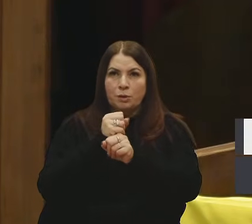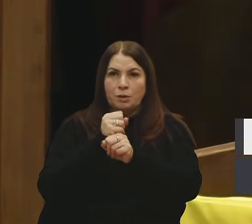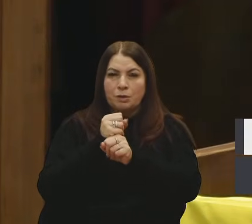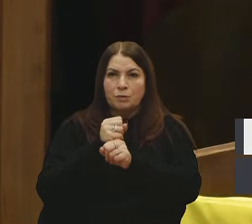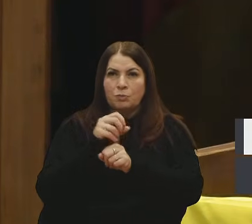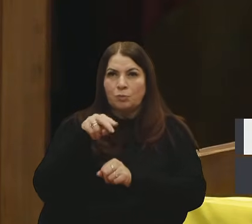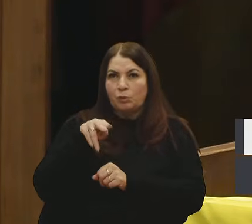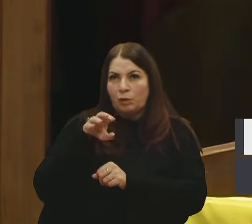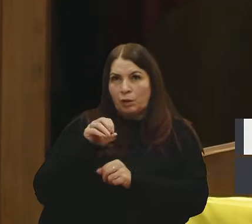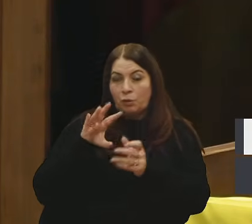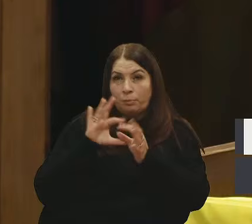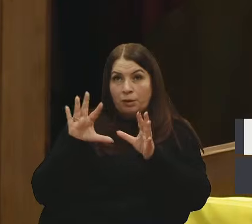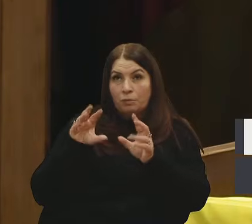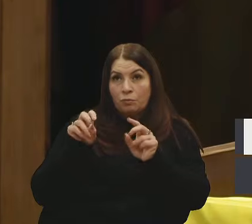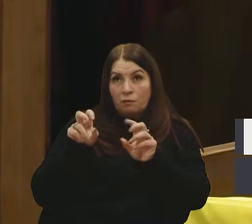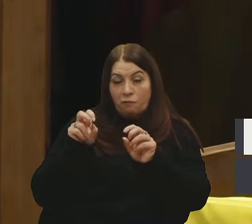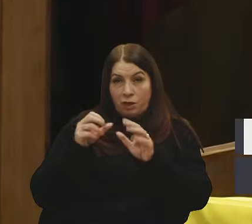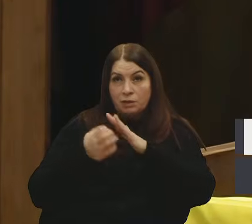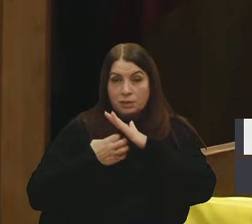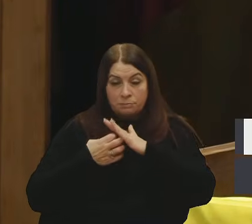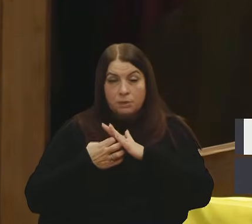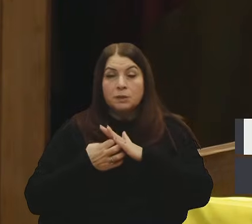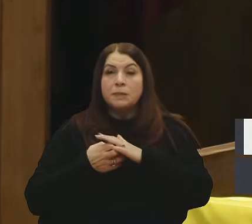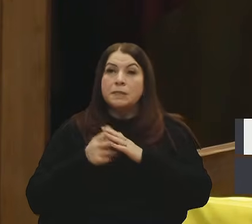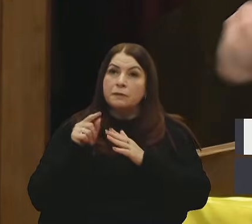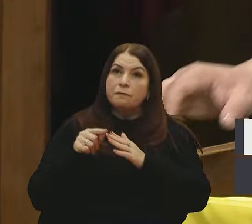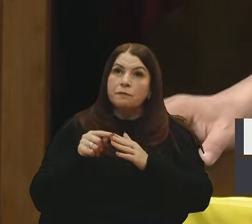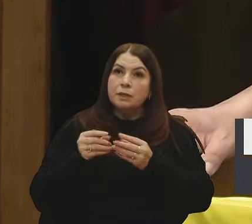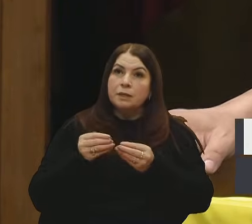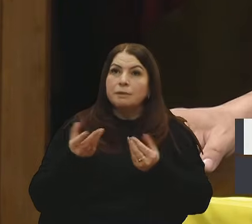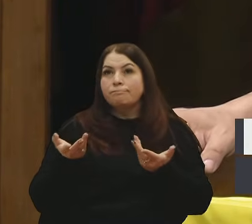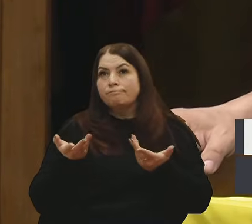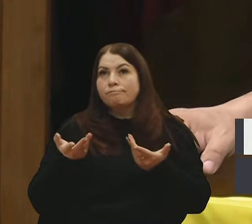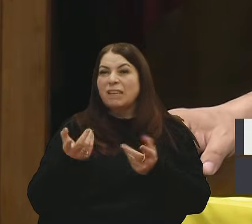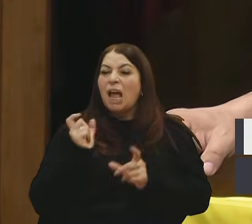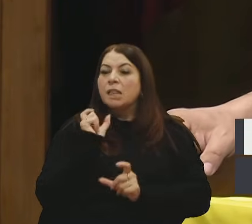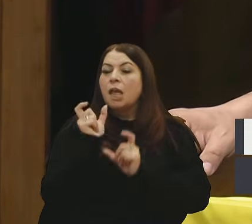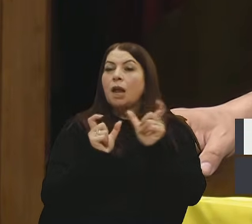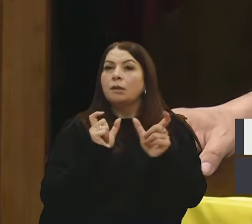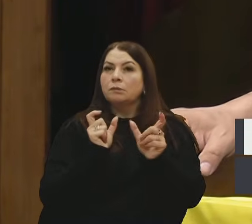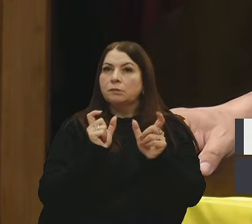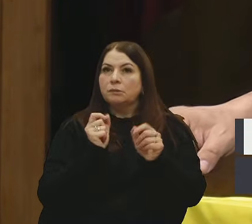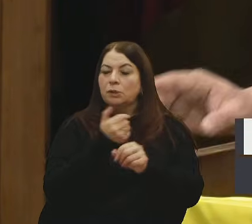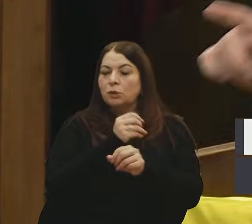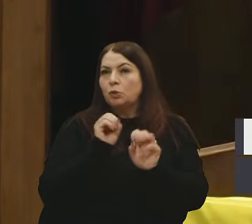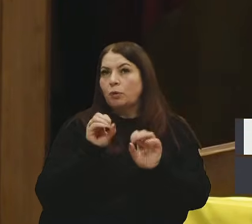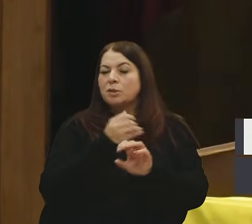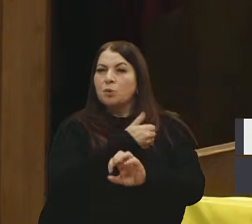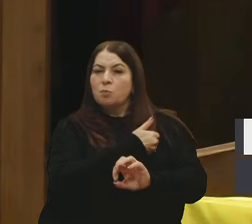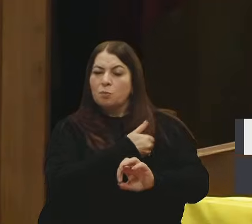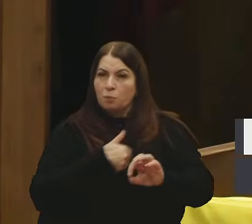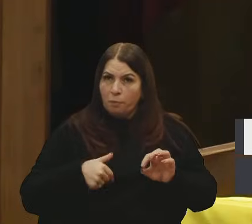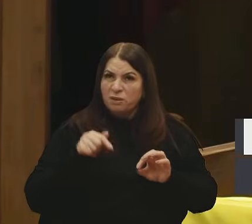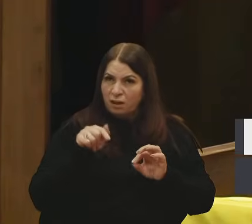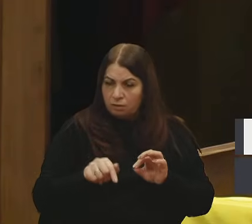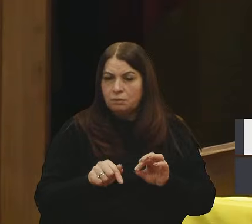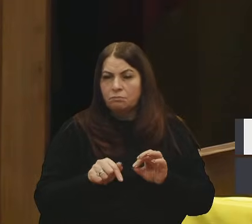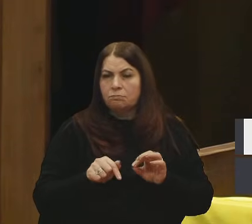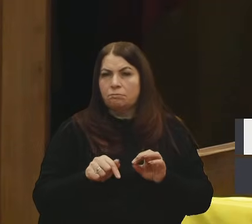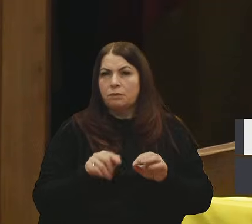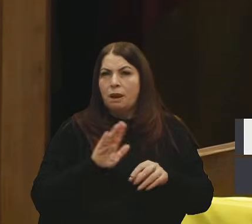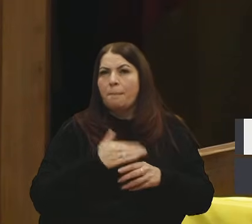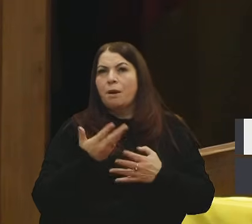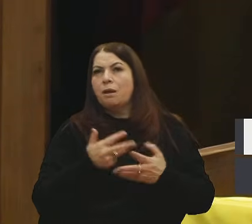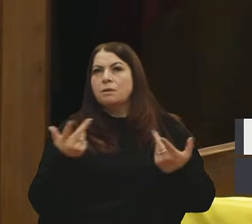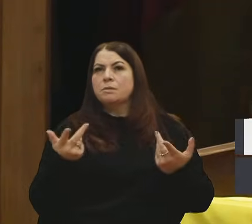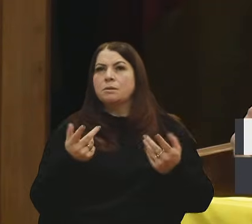neoliberal da privatização, vem ofensivamente atacando a educação pública gaúcha, porque esse é só mais um lance